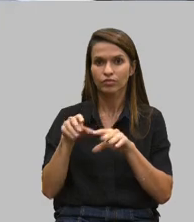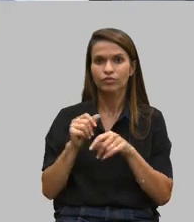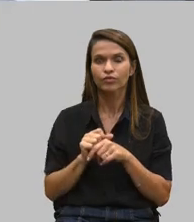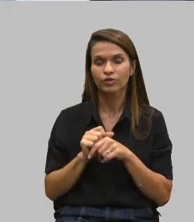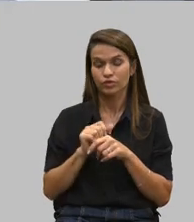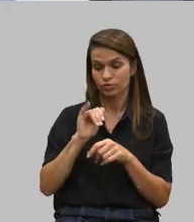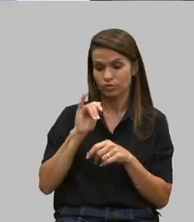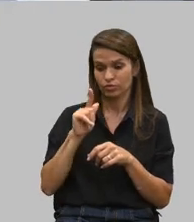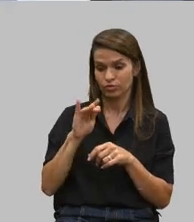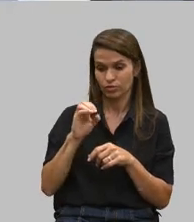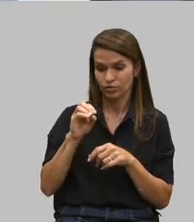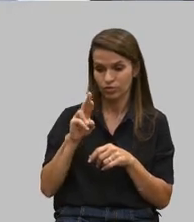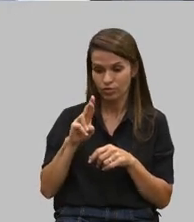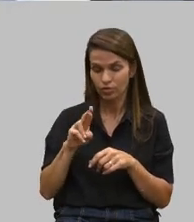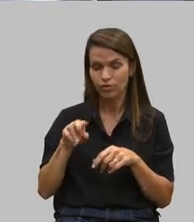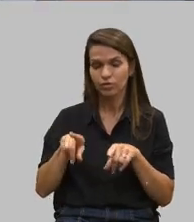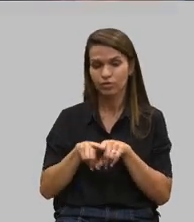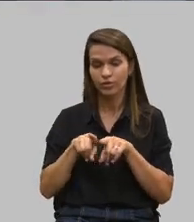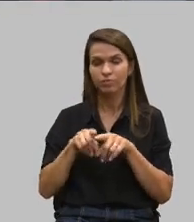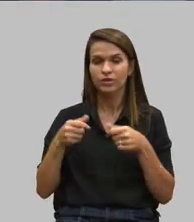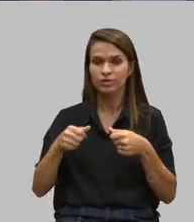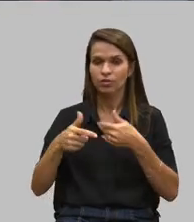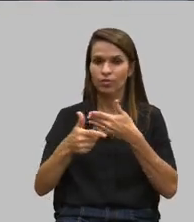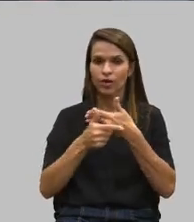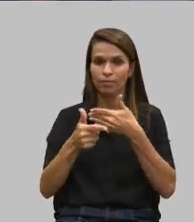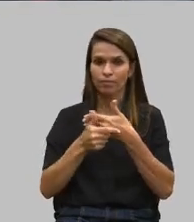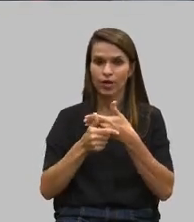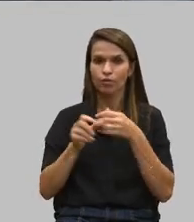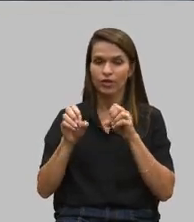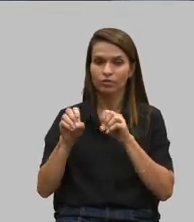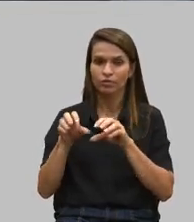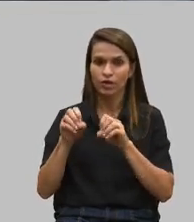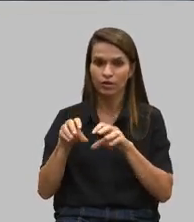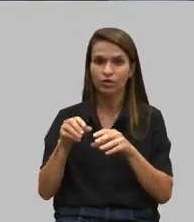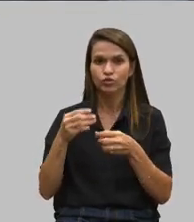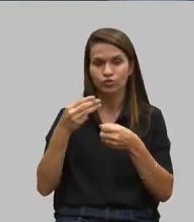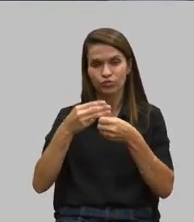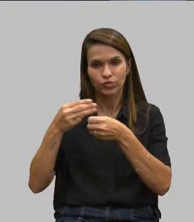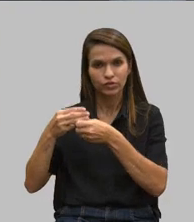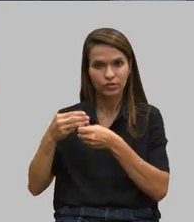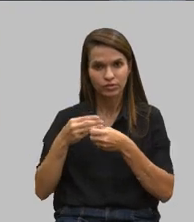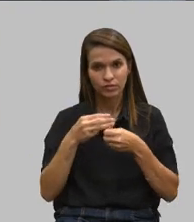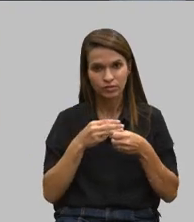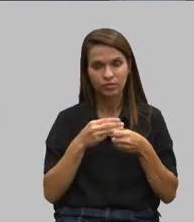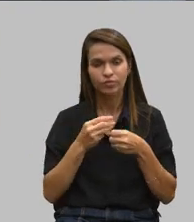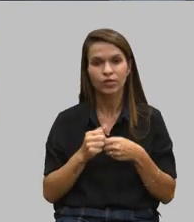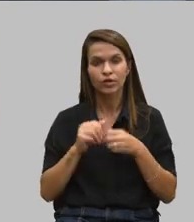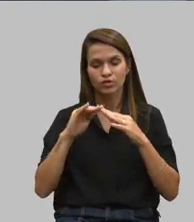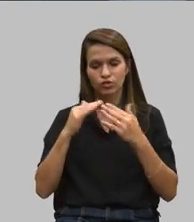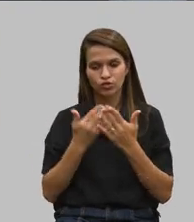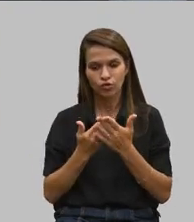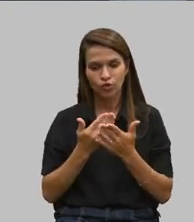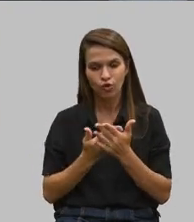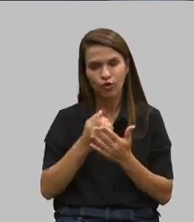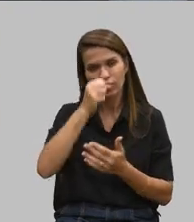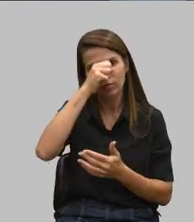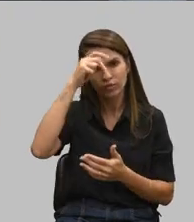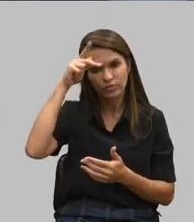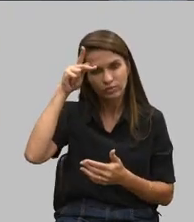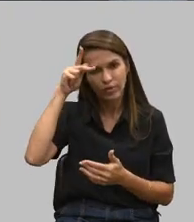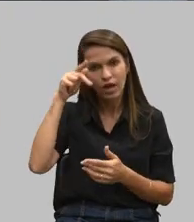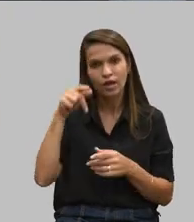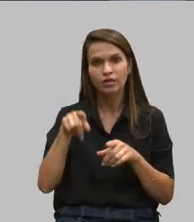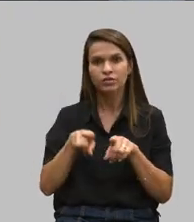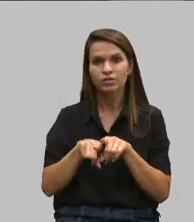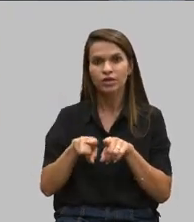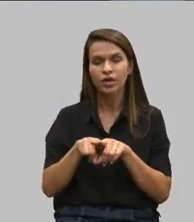seu papel como líder aí eh da educação vamos precisar dos Municípios né porque tem escolas municipais temos creches também